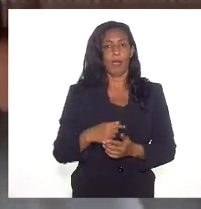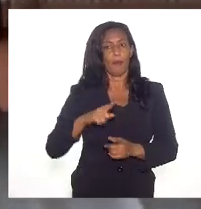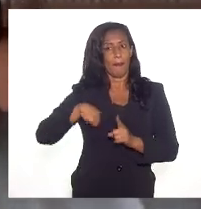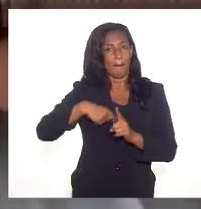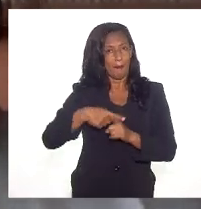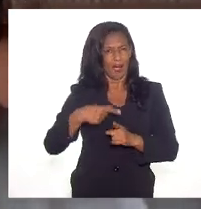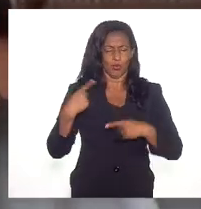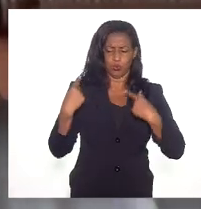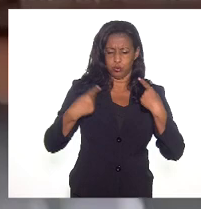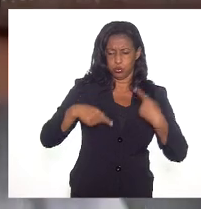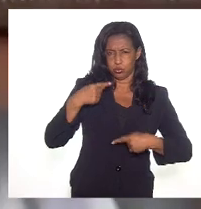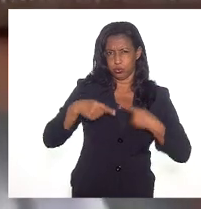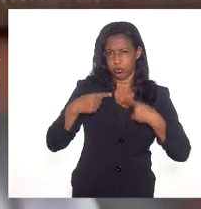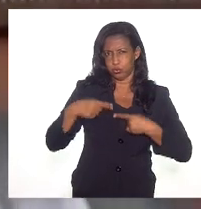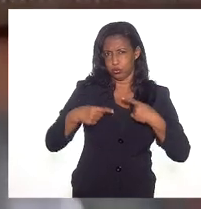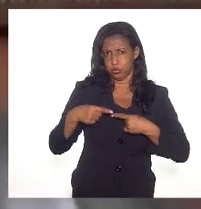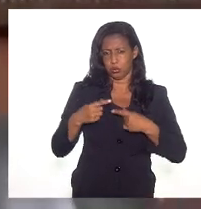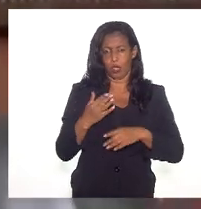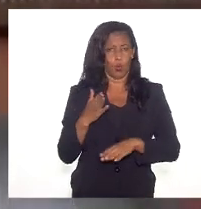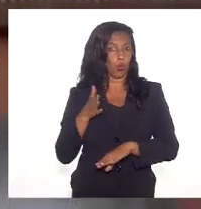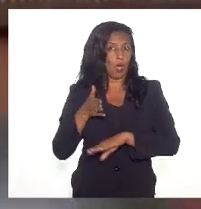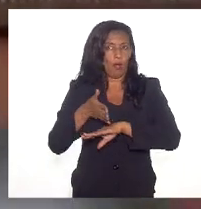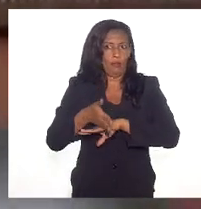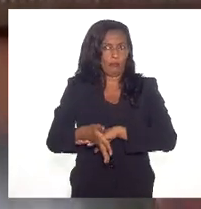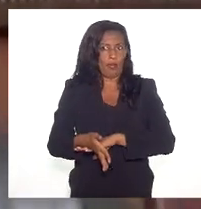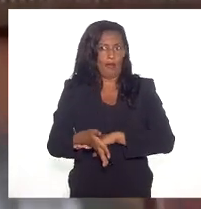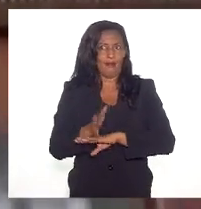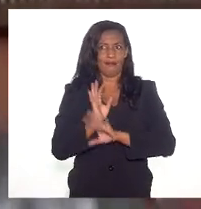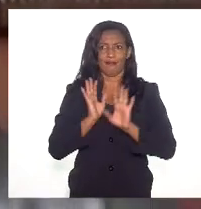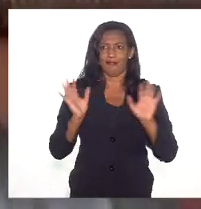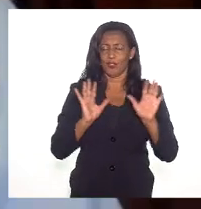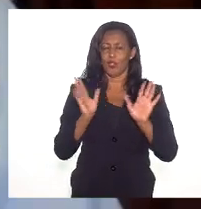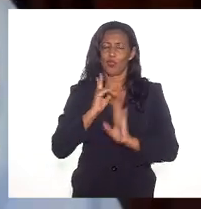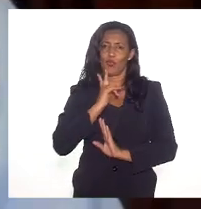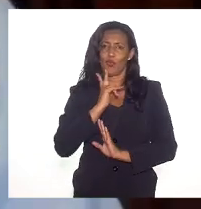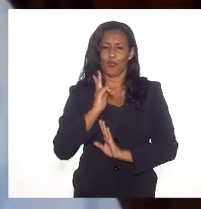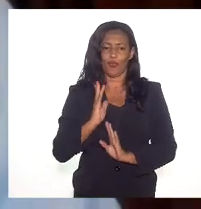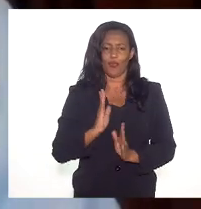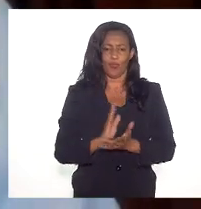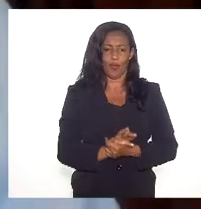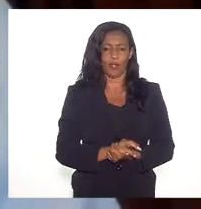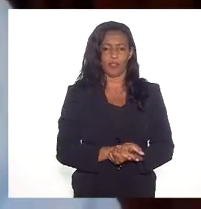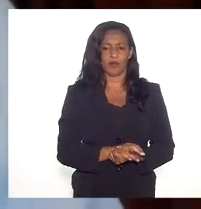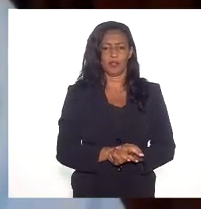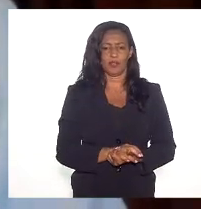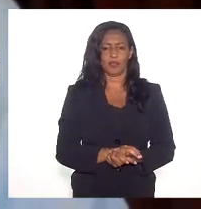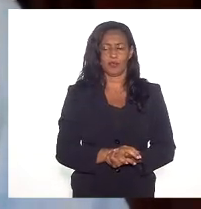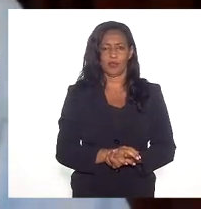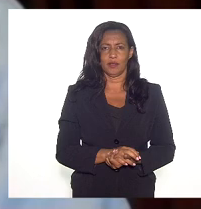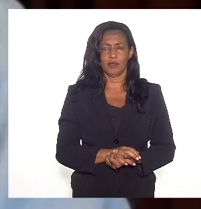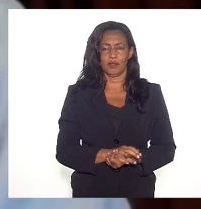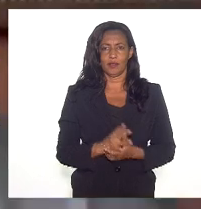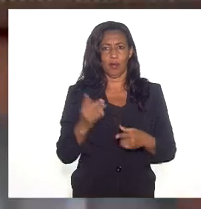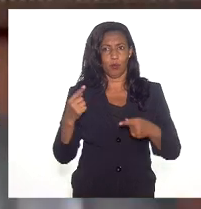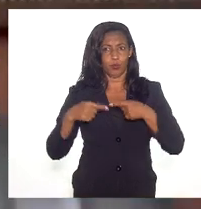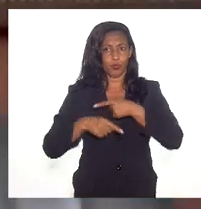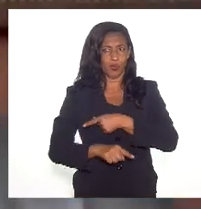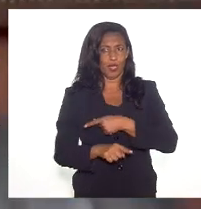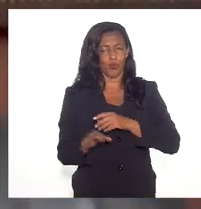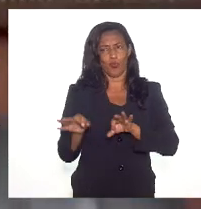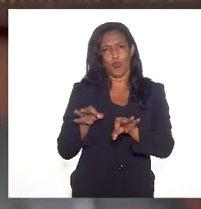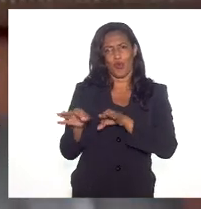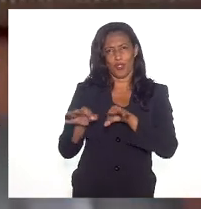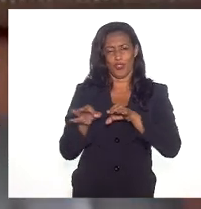mais mesmo. Não quero nem entrar aqui no mérito, eu estou entrando na questão da injuridicidade do projeto. Né?